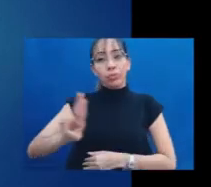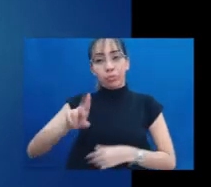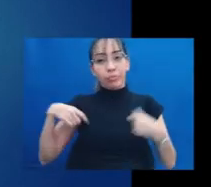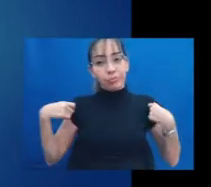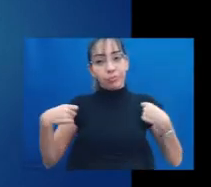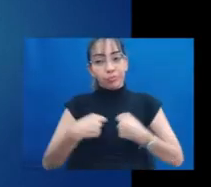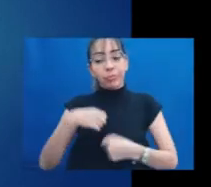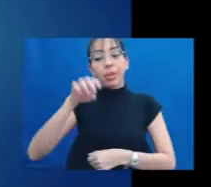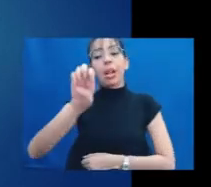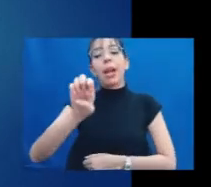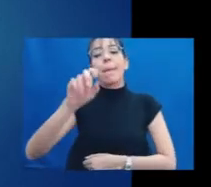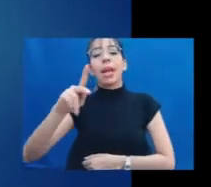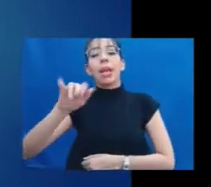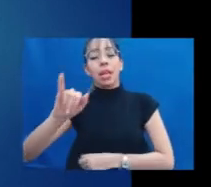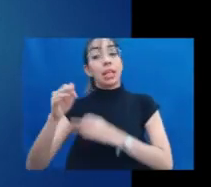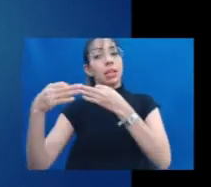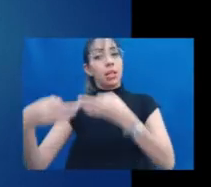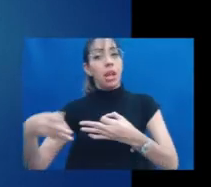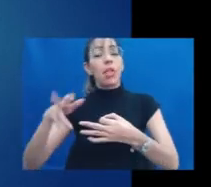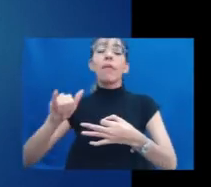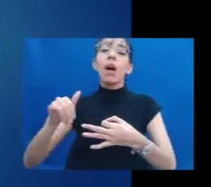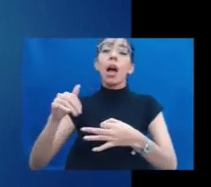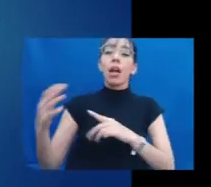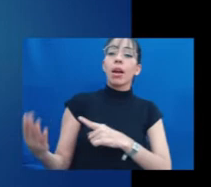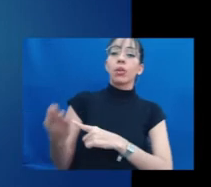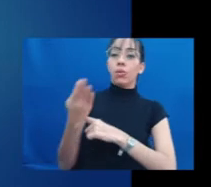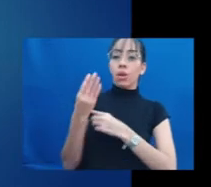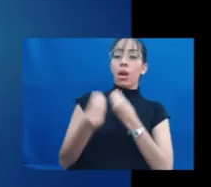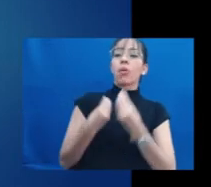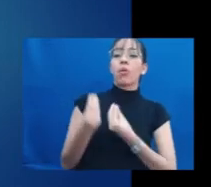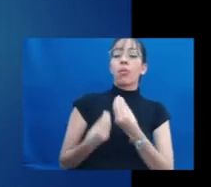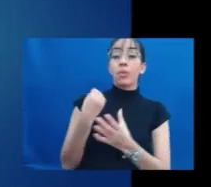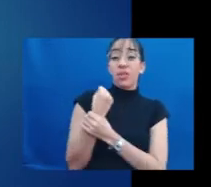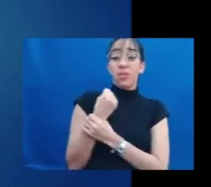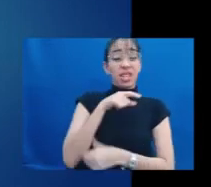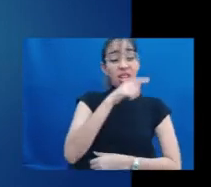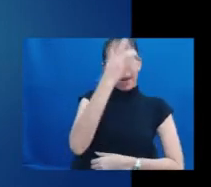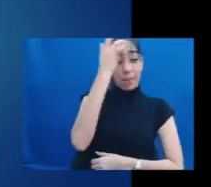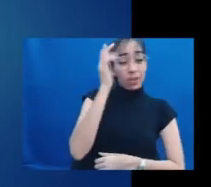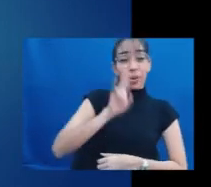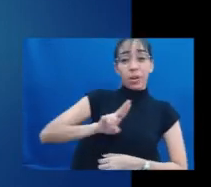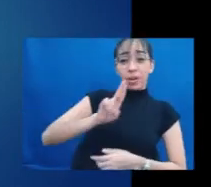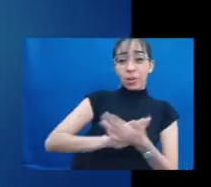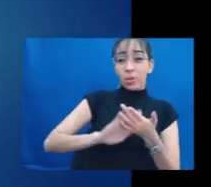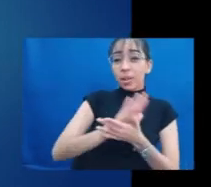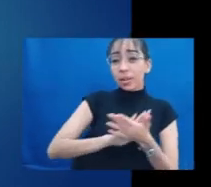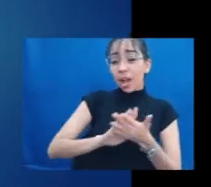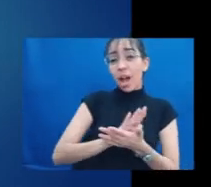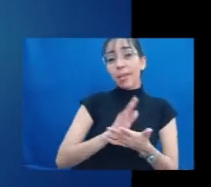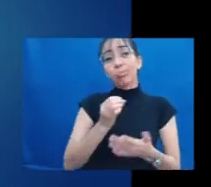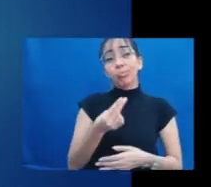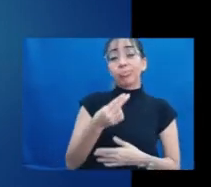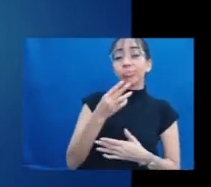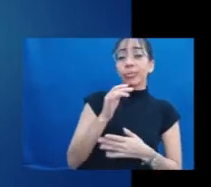quando os acidentes ocorrem, os danos serão menores do que as pessoas que não usam, né, essas vestimentas e esses